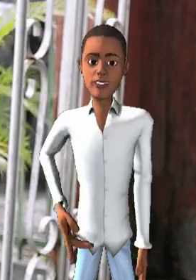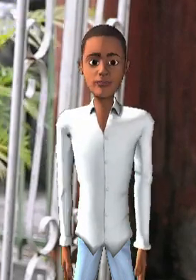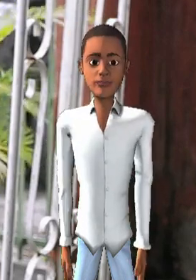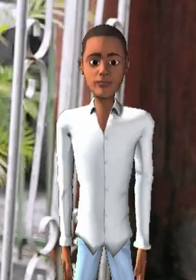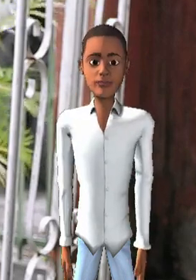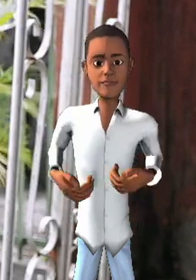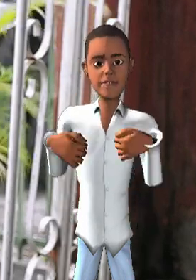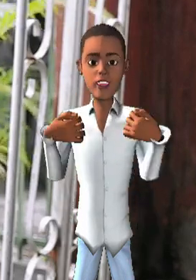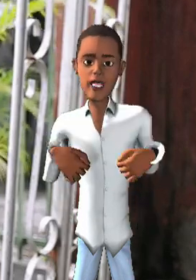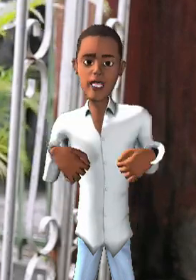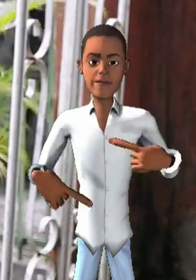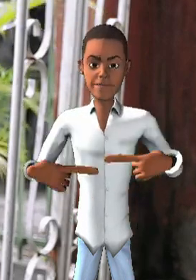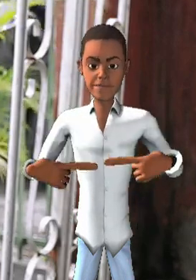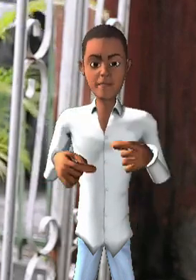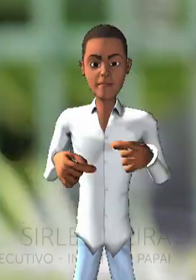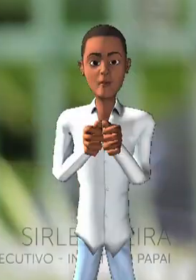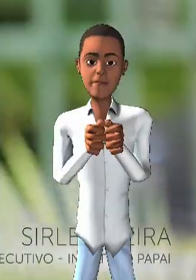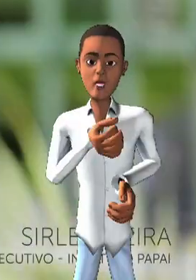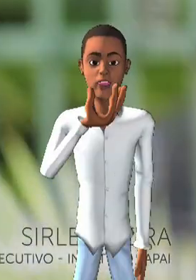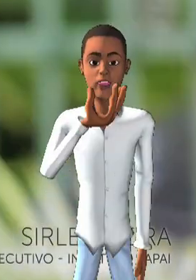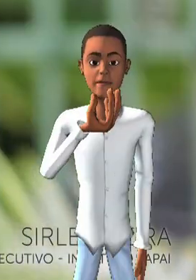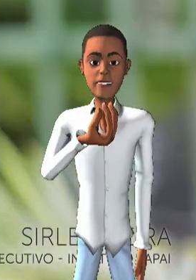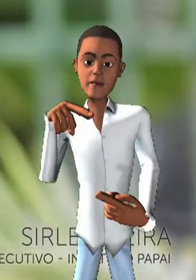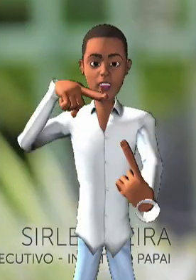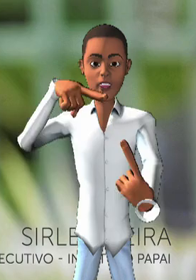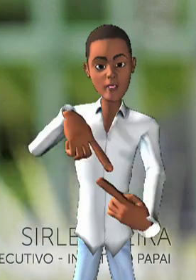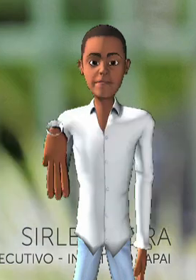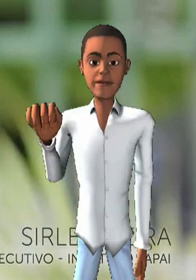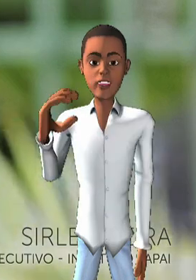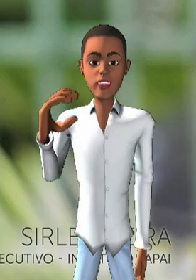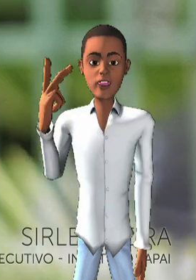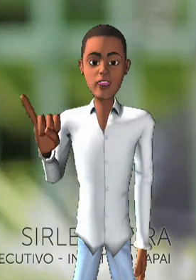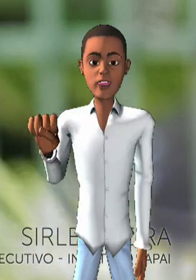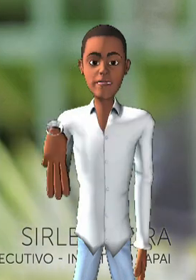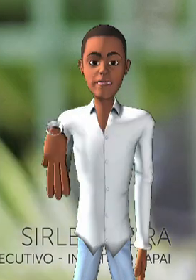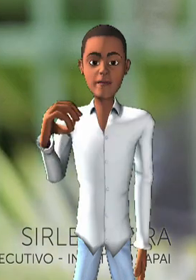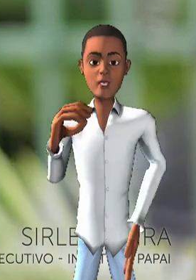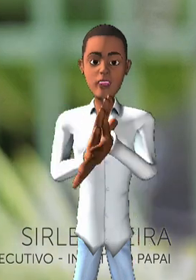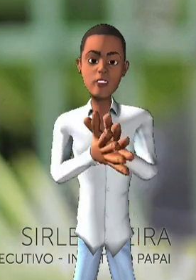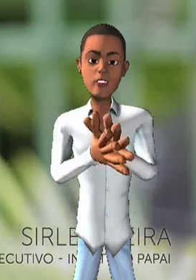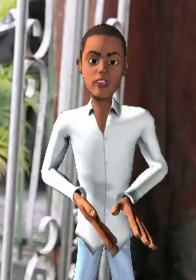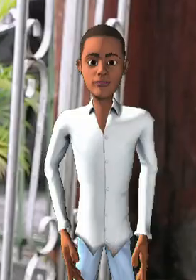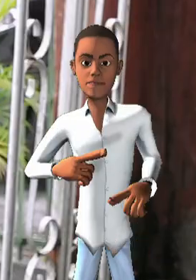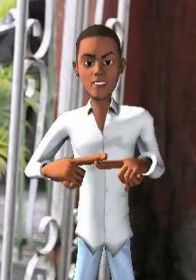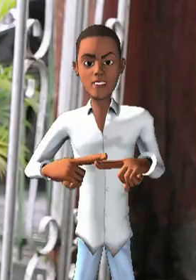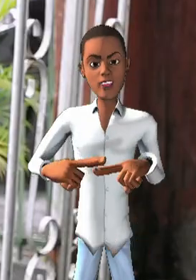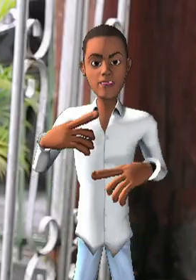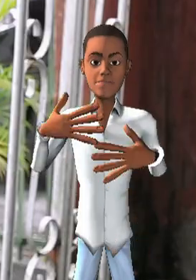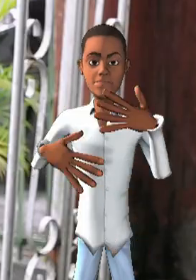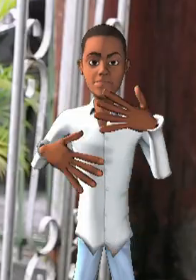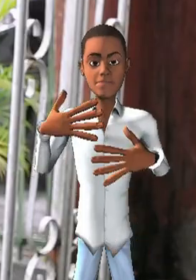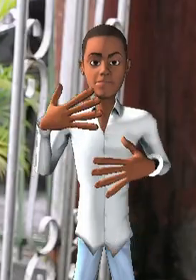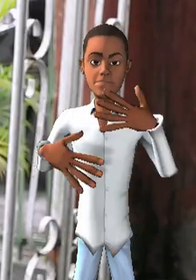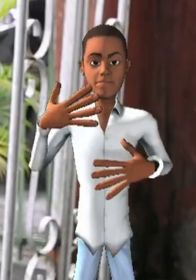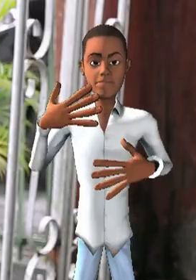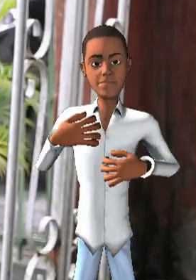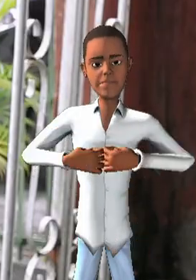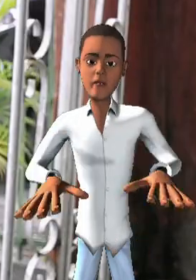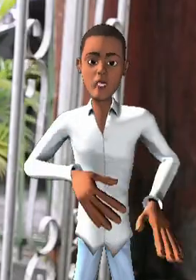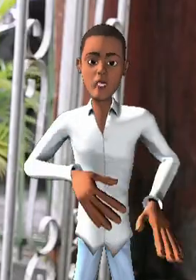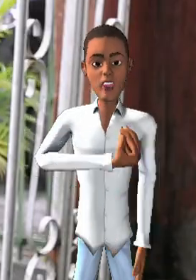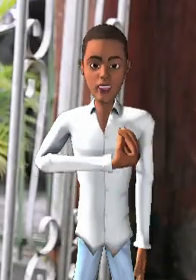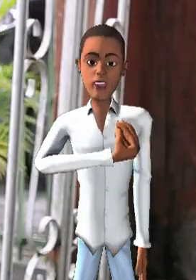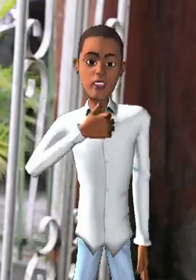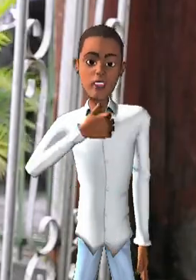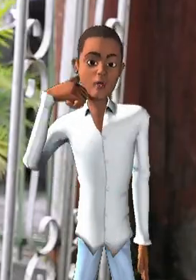pensadas, que é necessário que se trabalhe com os homens numa perspectiva da Cirlei Vieira, coordenador executivo do Instituto Papai. Muito